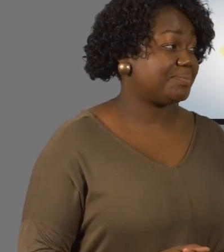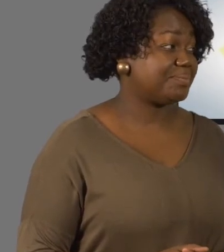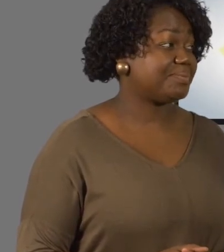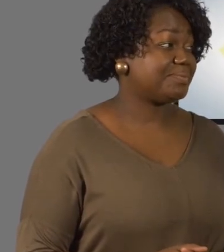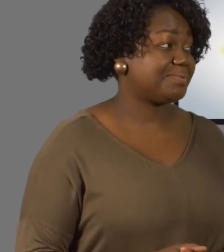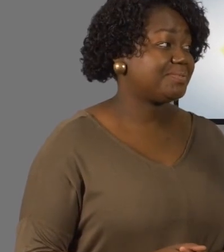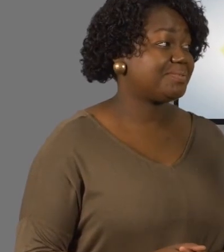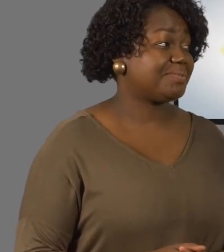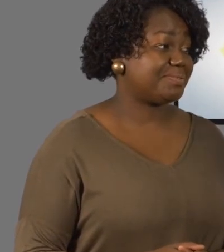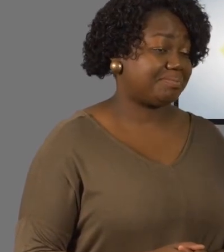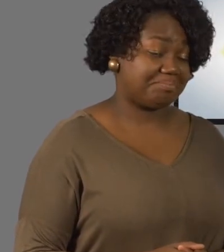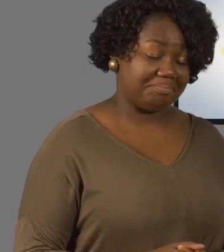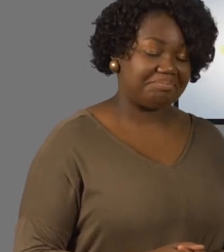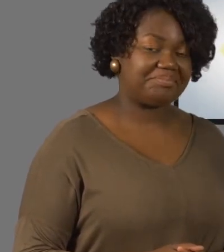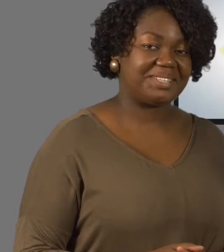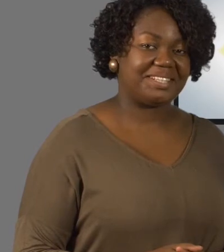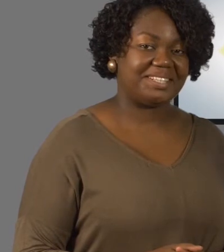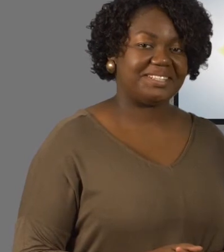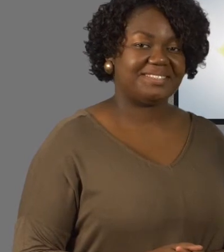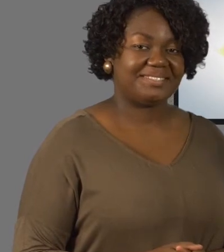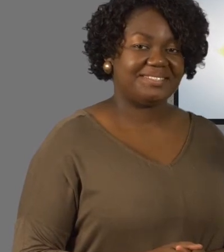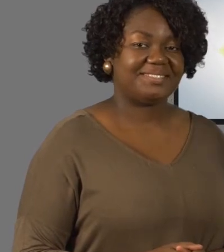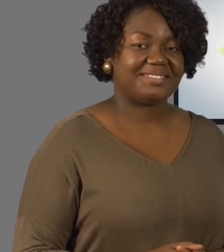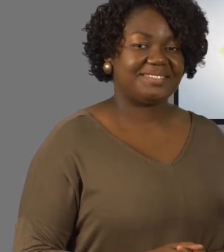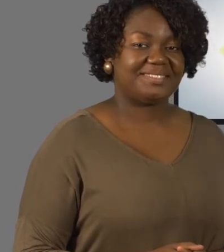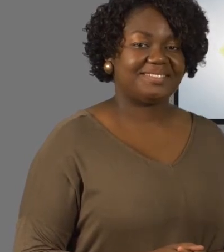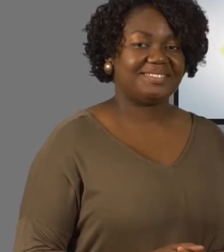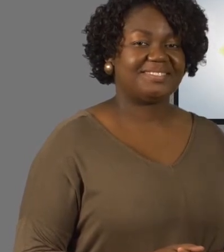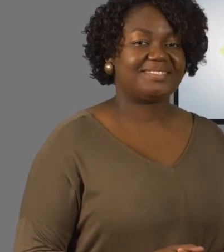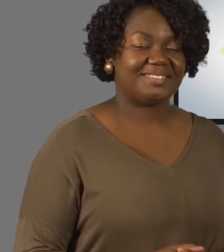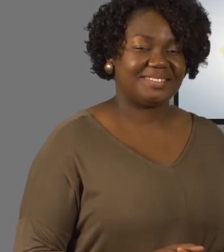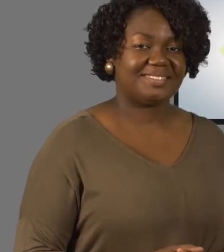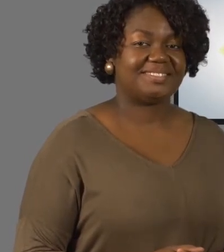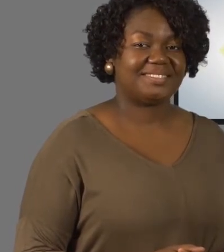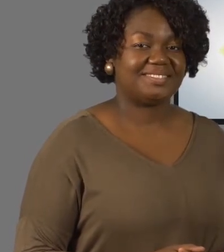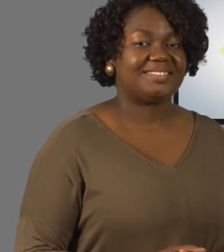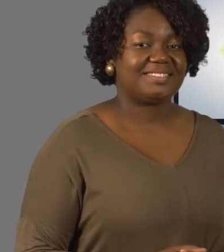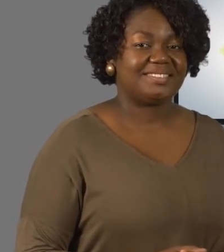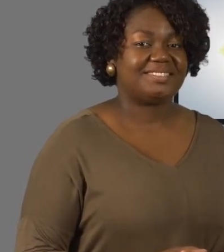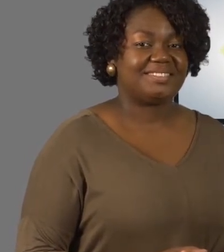Suzana Murat, que vende mariscos há mais de 40 anos.